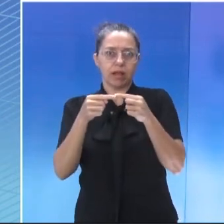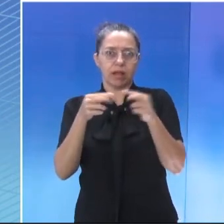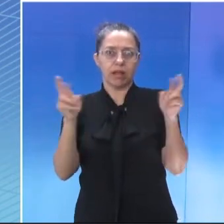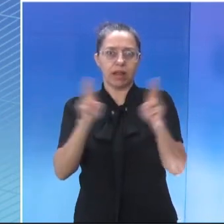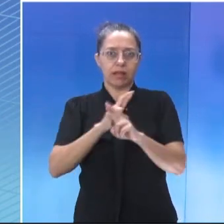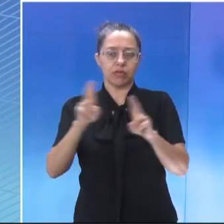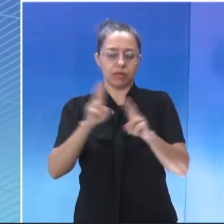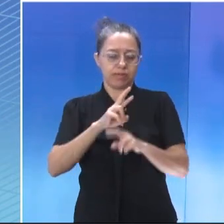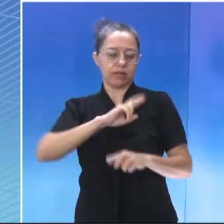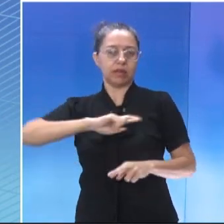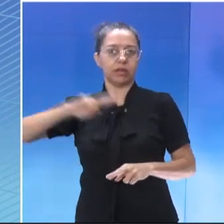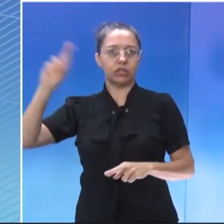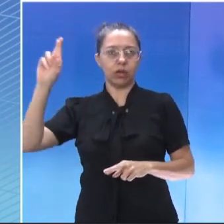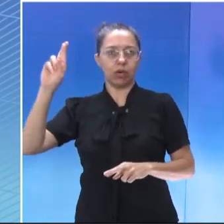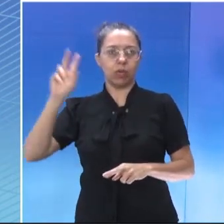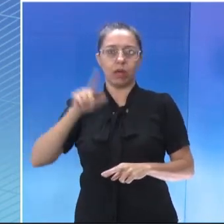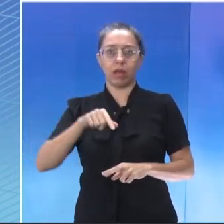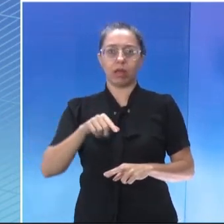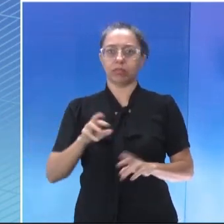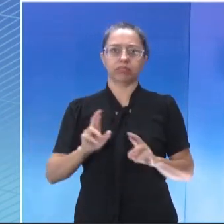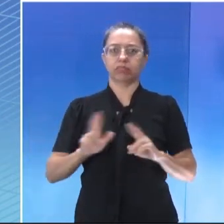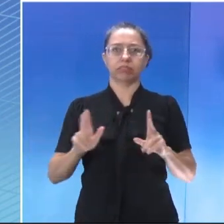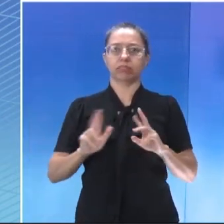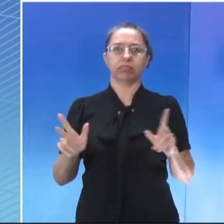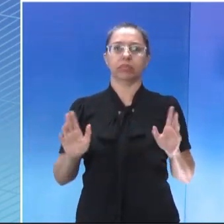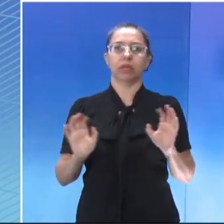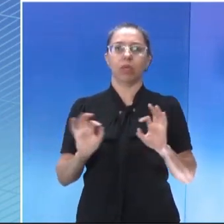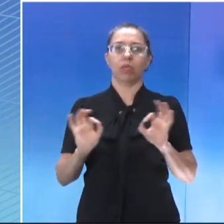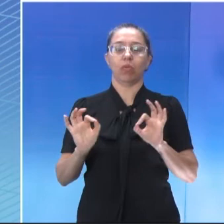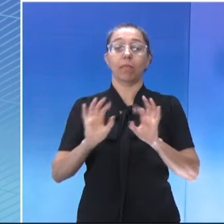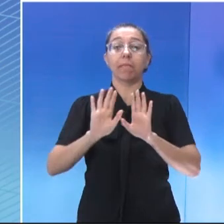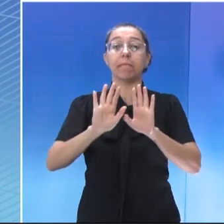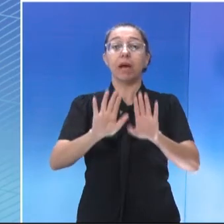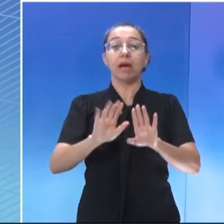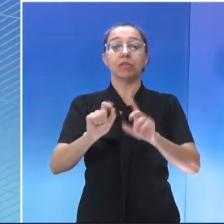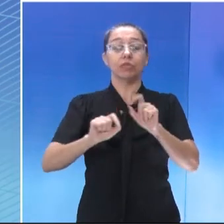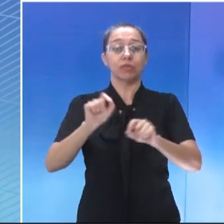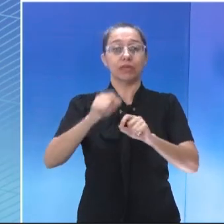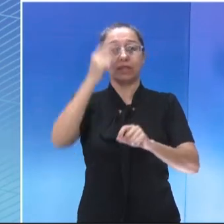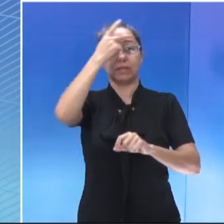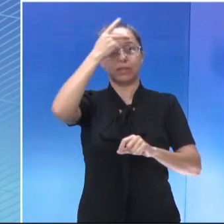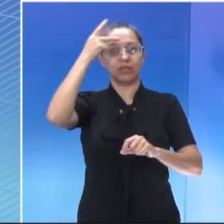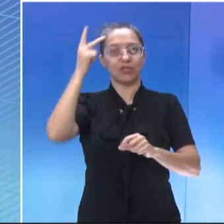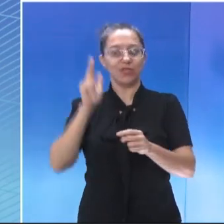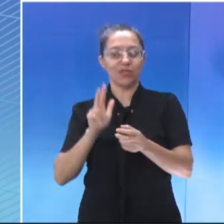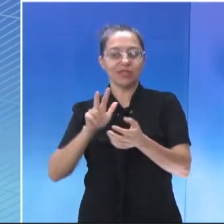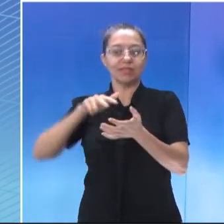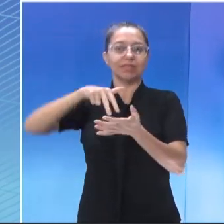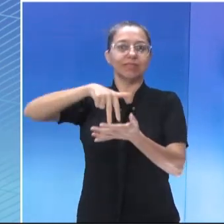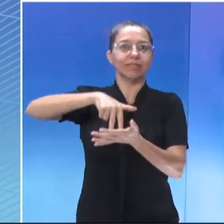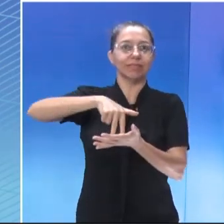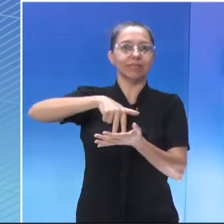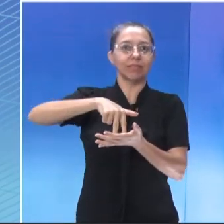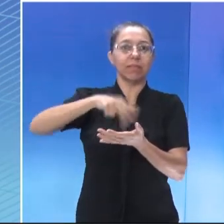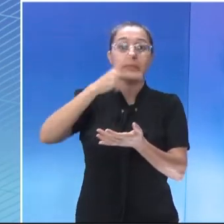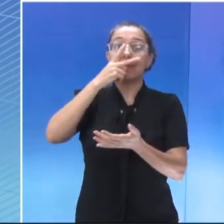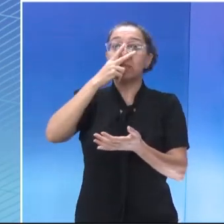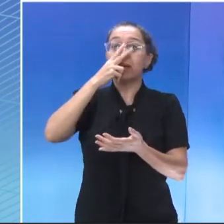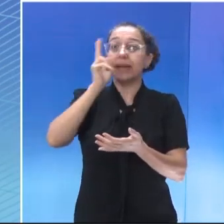no espiritual, né? Nós estamos falando aqui naquilo que as pessoas demonstram ser real, mas pode ser fake,